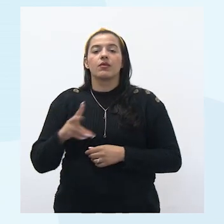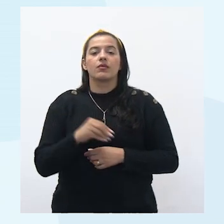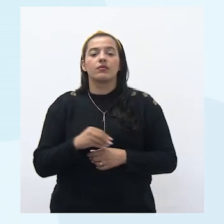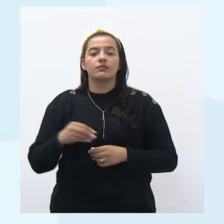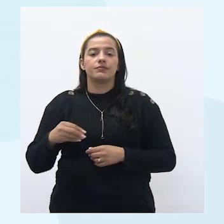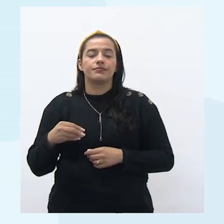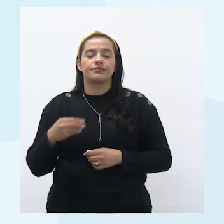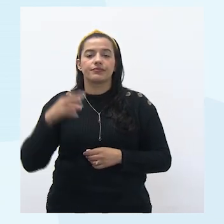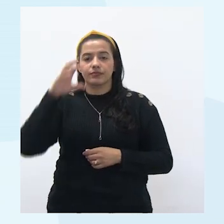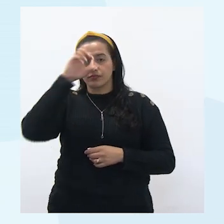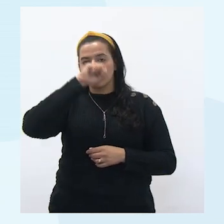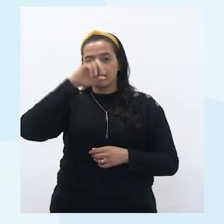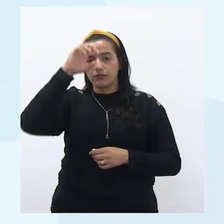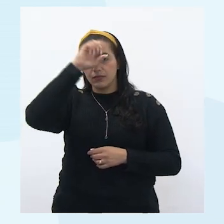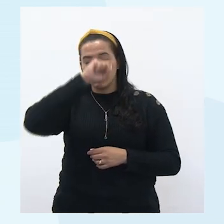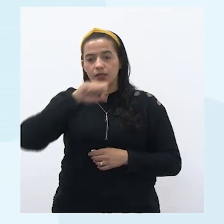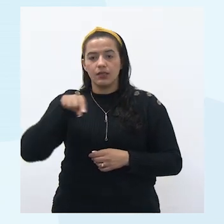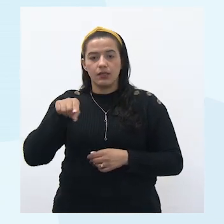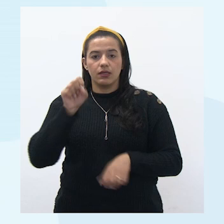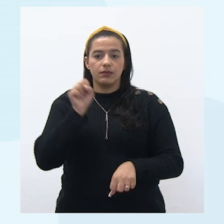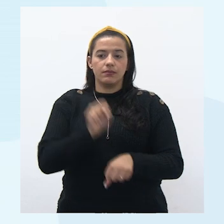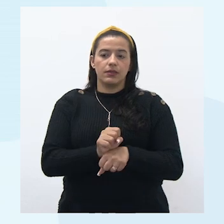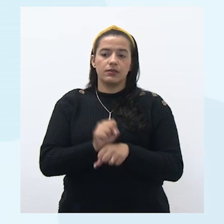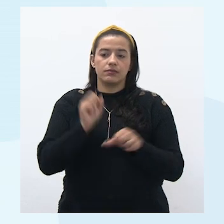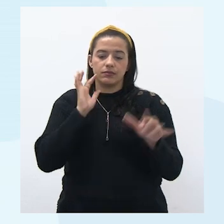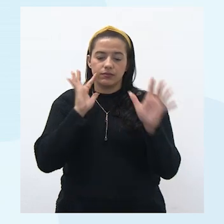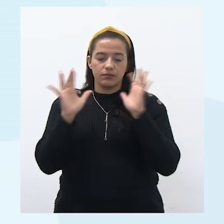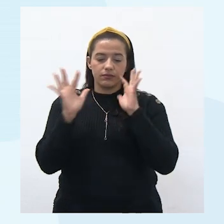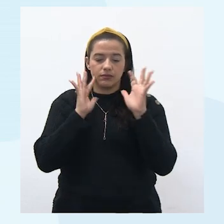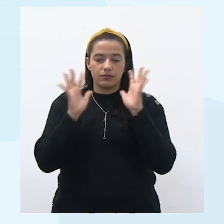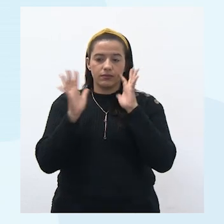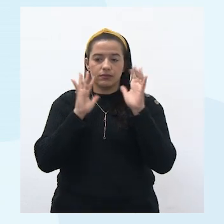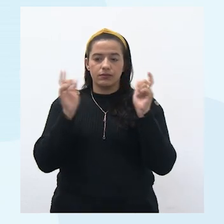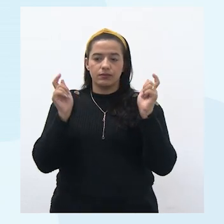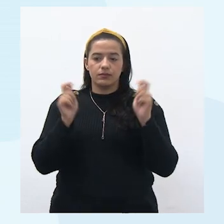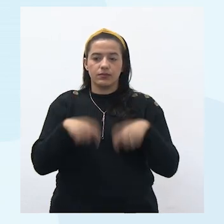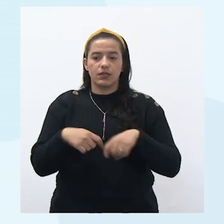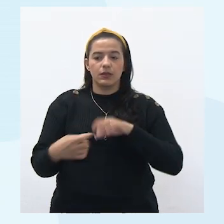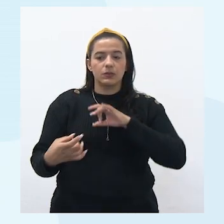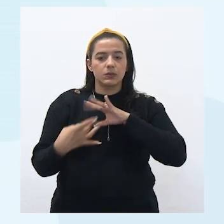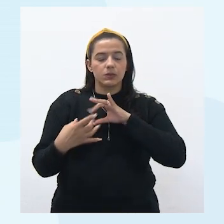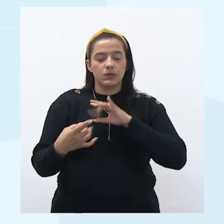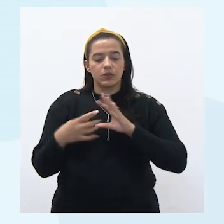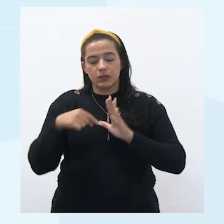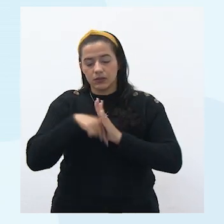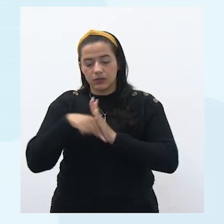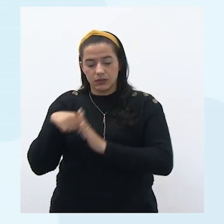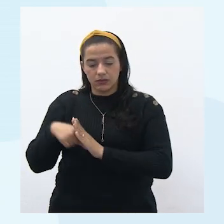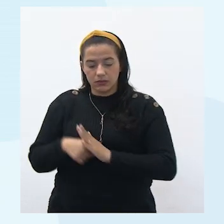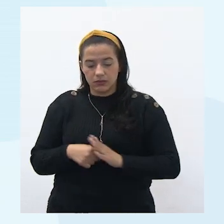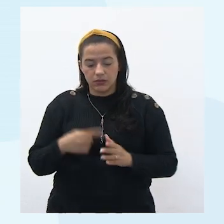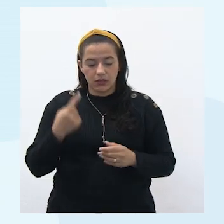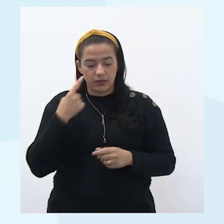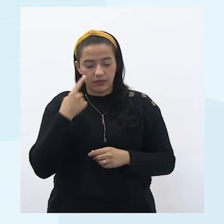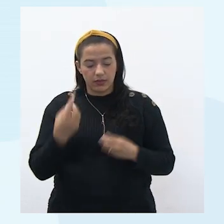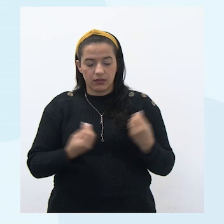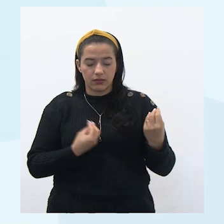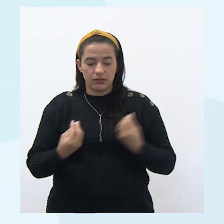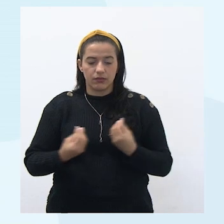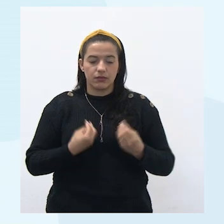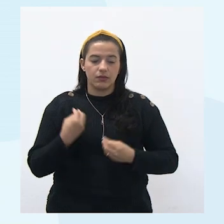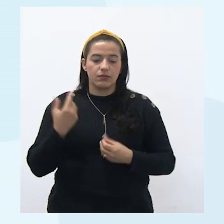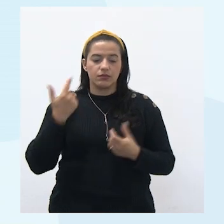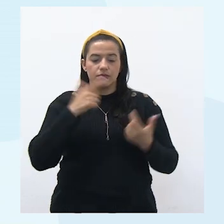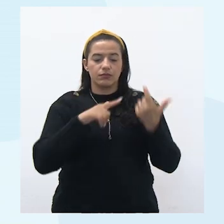caminho, ele faz paradas que permitem que ele possa olhar para como esse desenvolvimento está